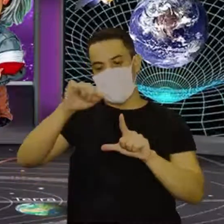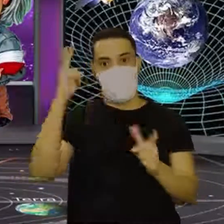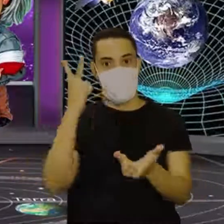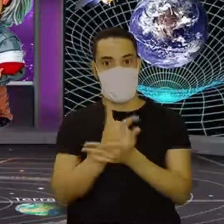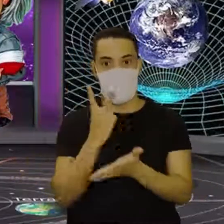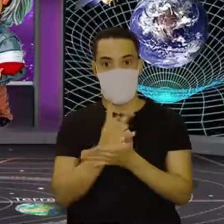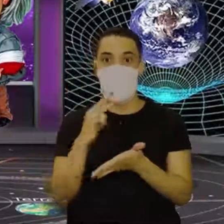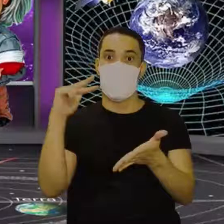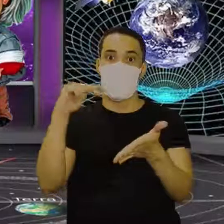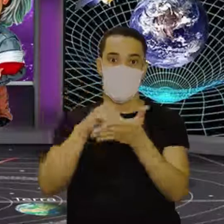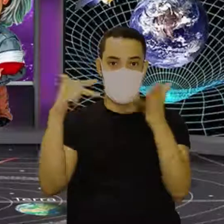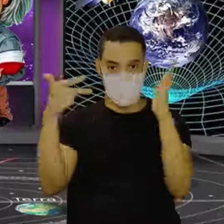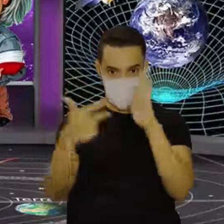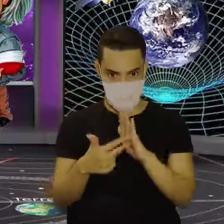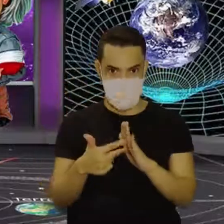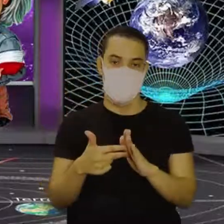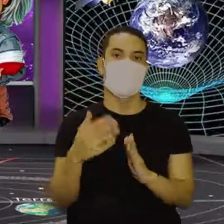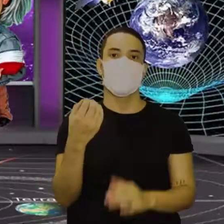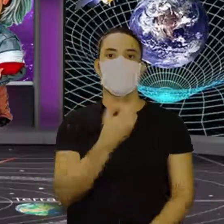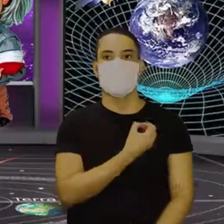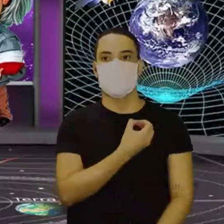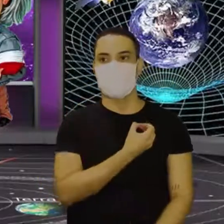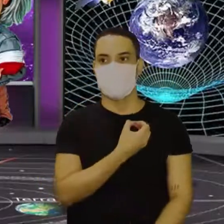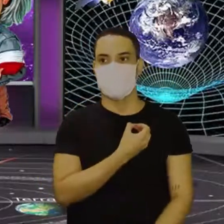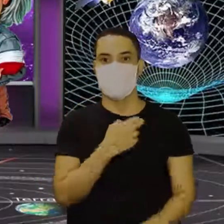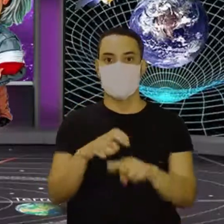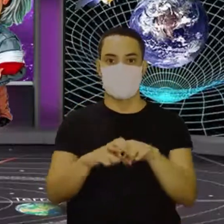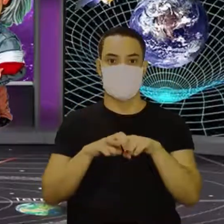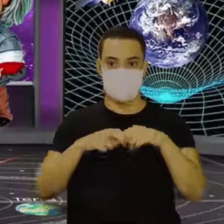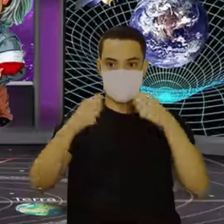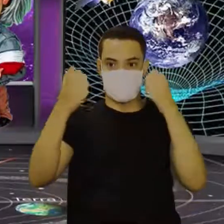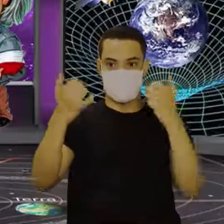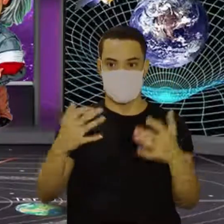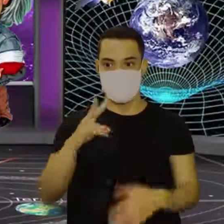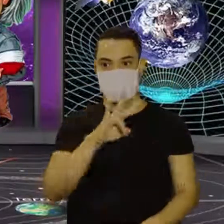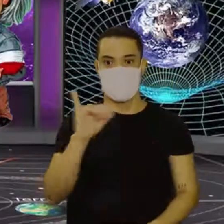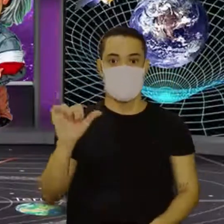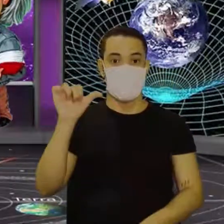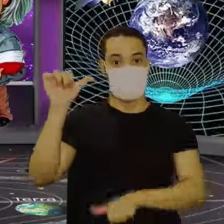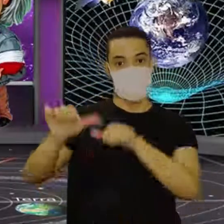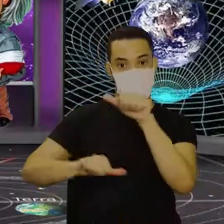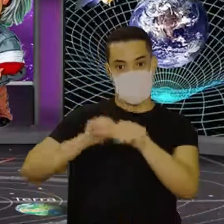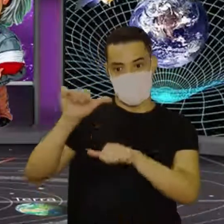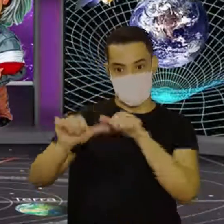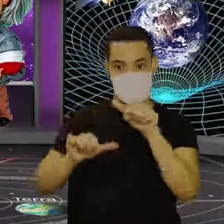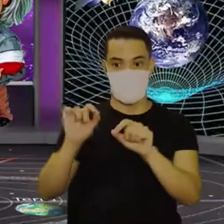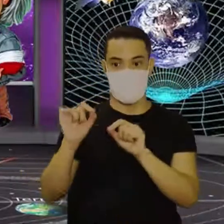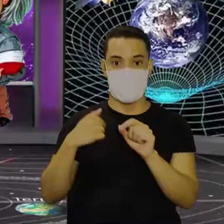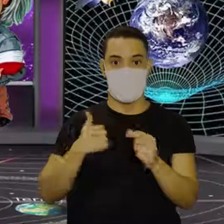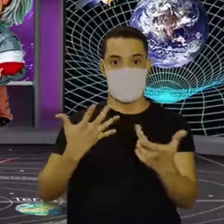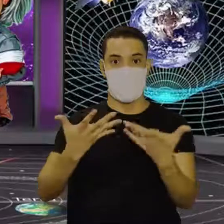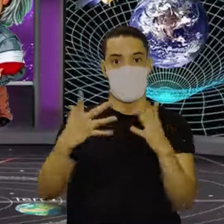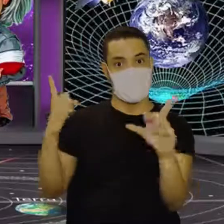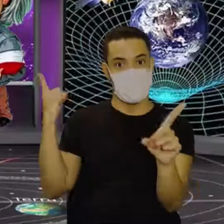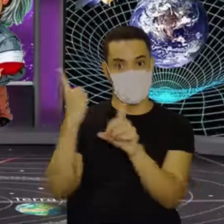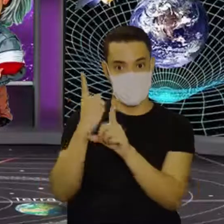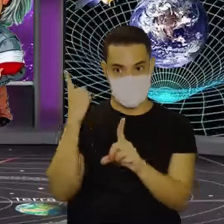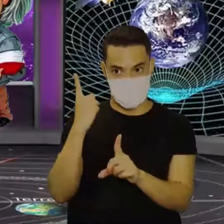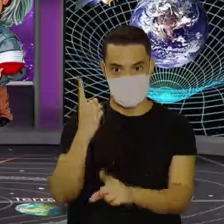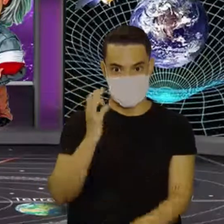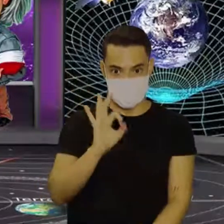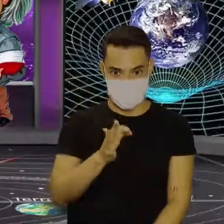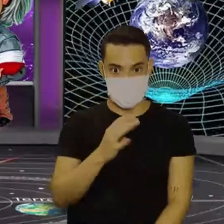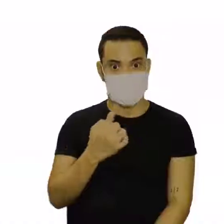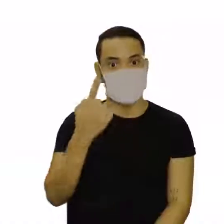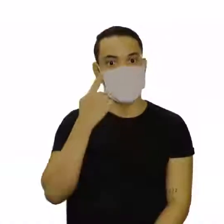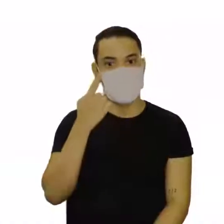que para valores que eu vou colocando proporcional, vai mudando o valor do que eu quero achar, beleza? Então, vamos